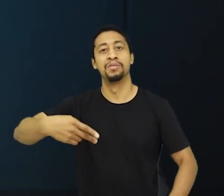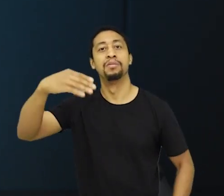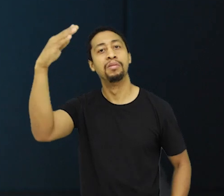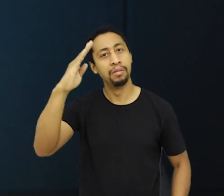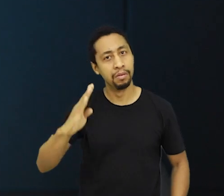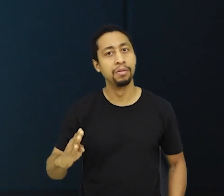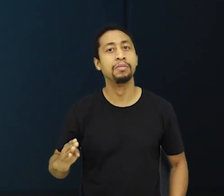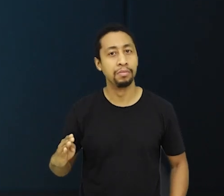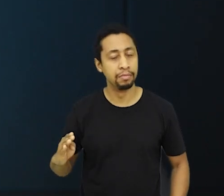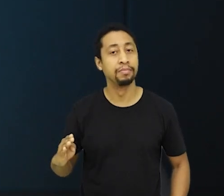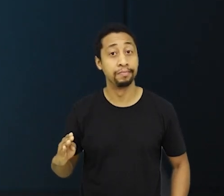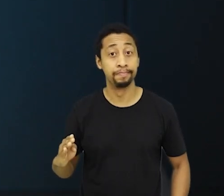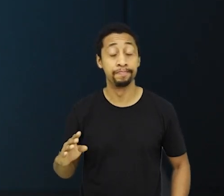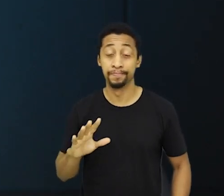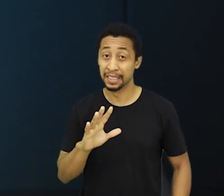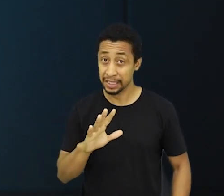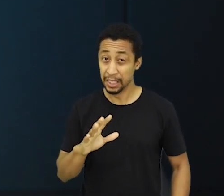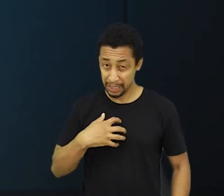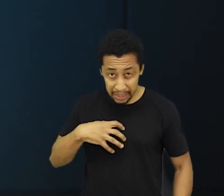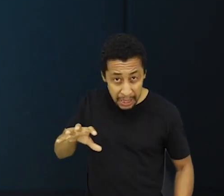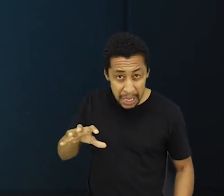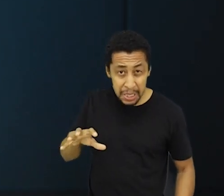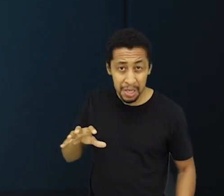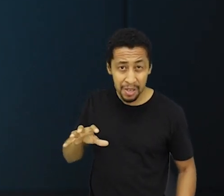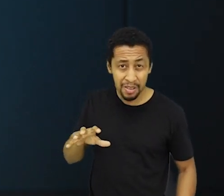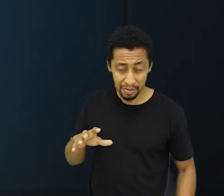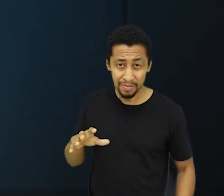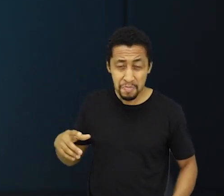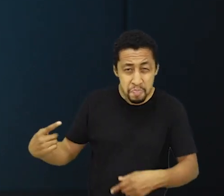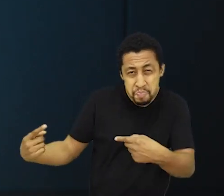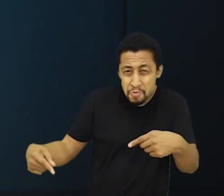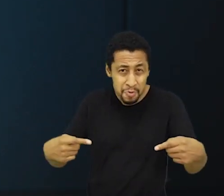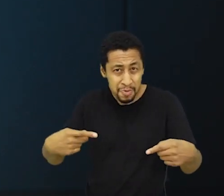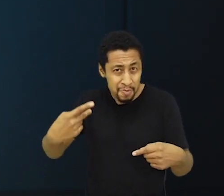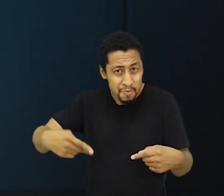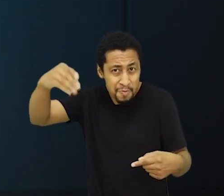Creio que esse radicalismo que existe na política brasileira